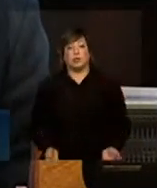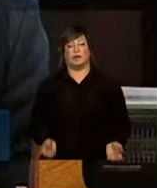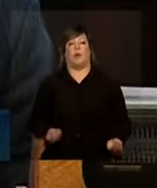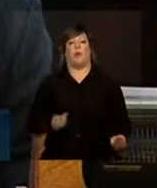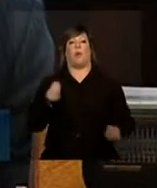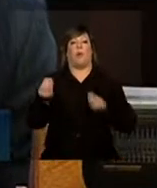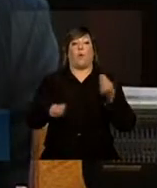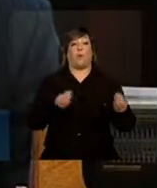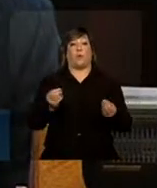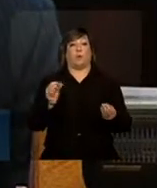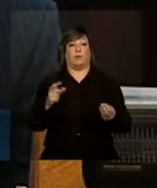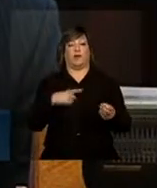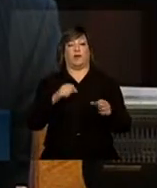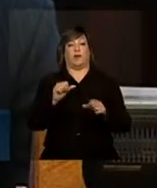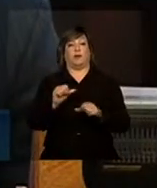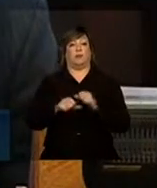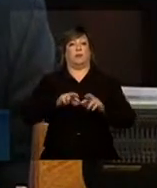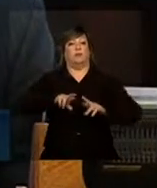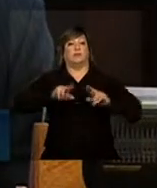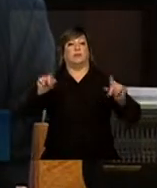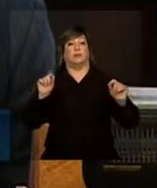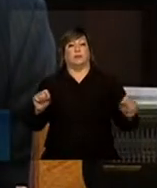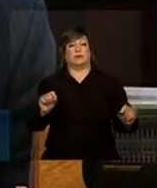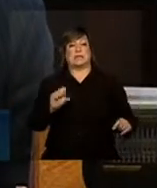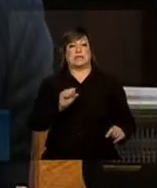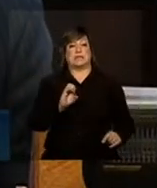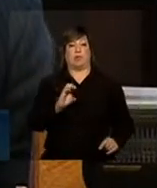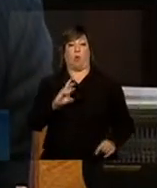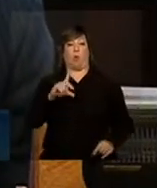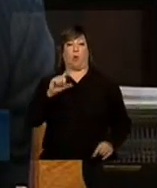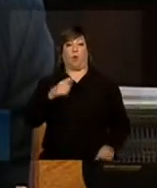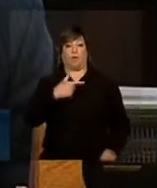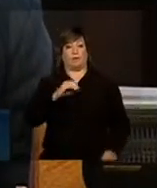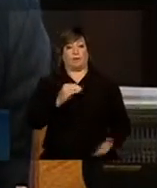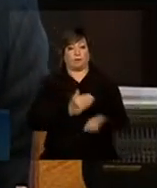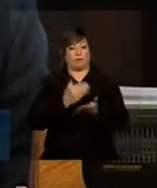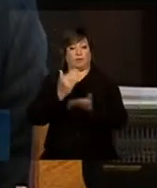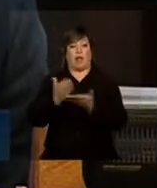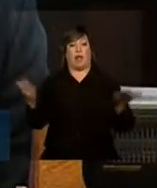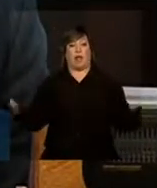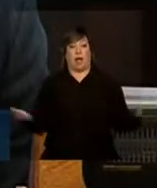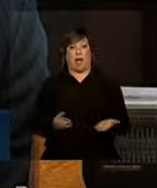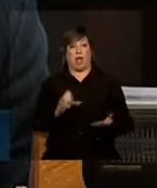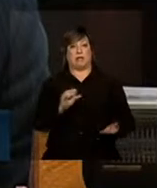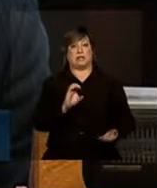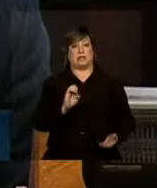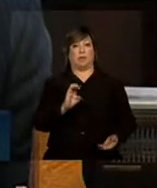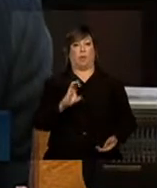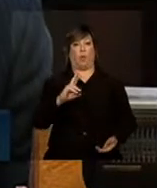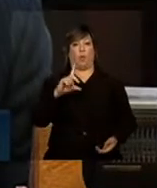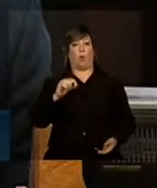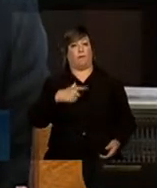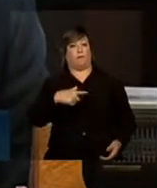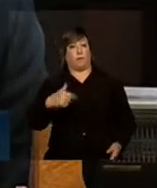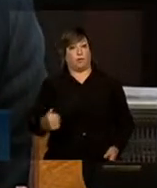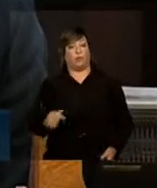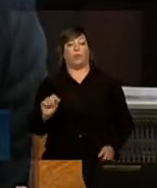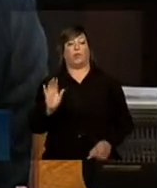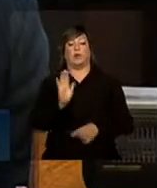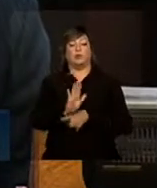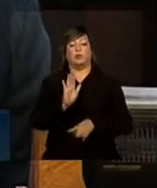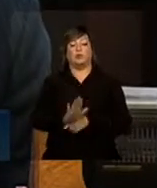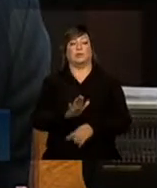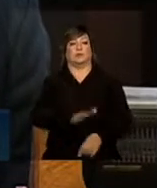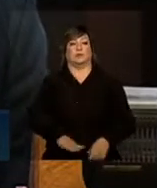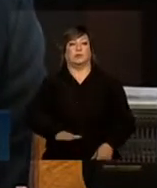do século, né, do século XX para o século XXI, a importância de que cuidar das crianças, o